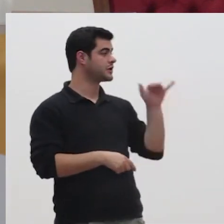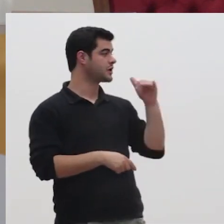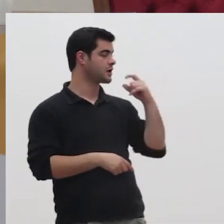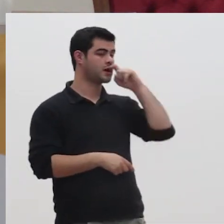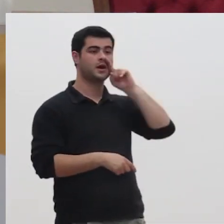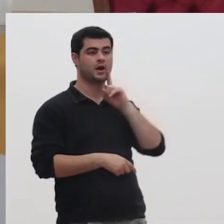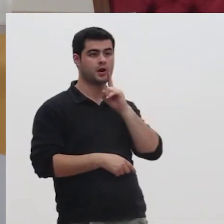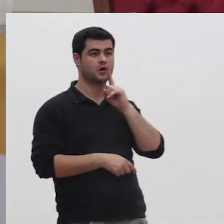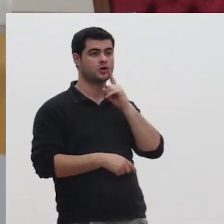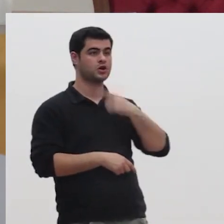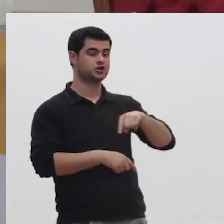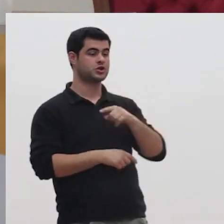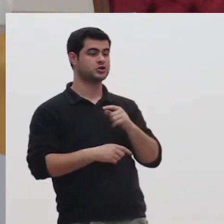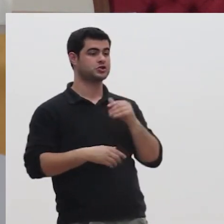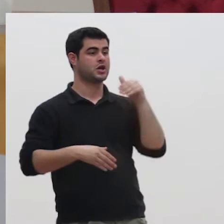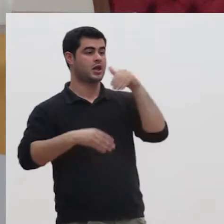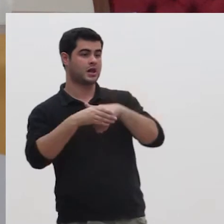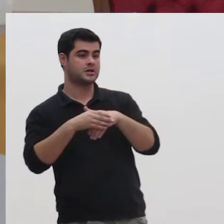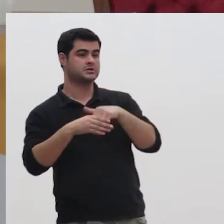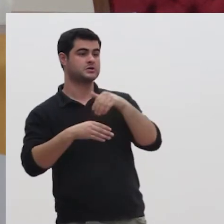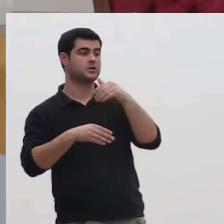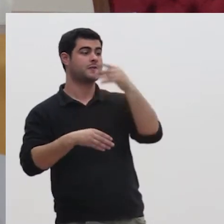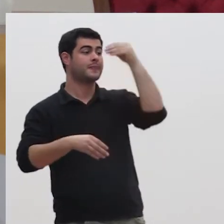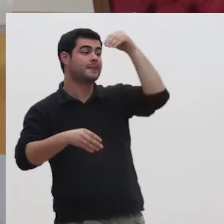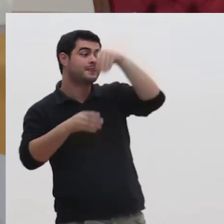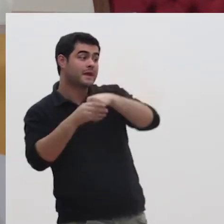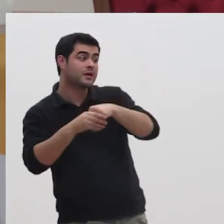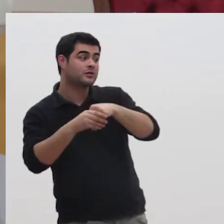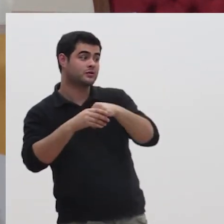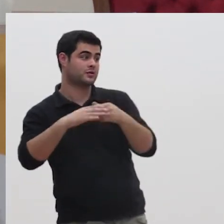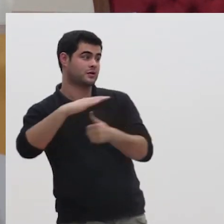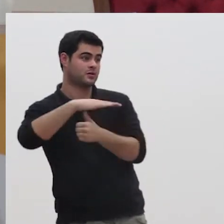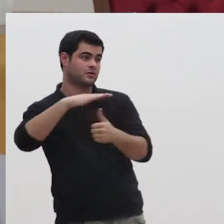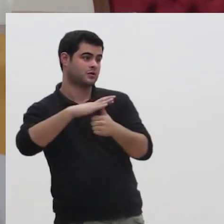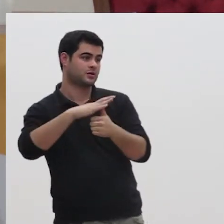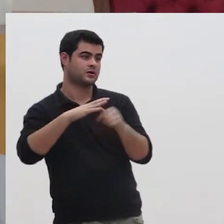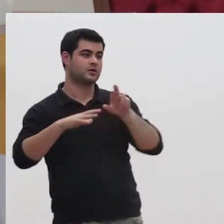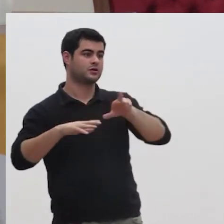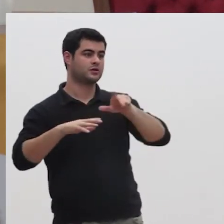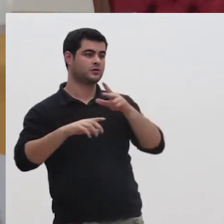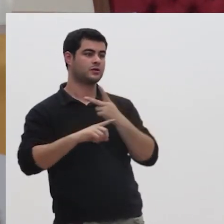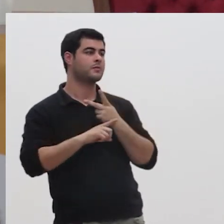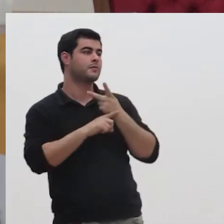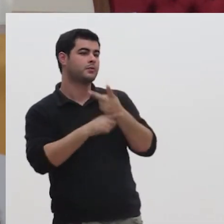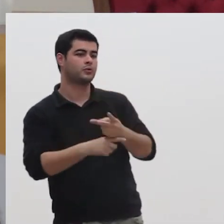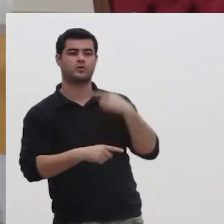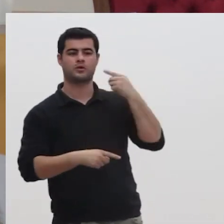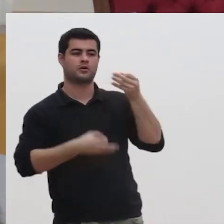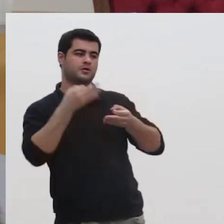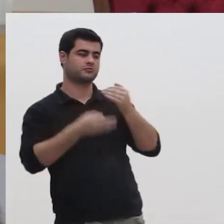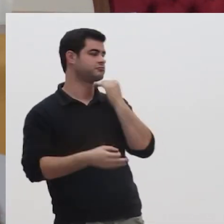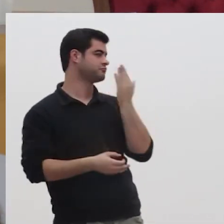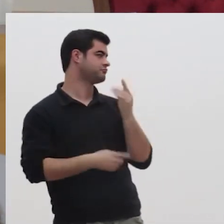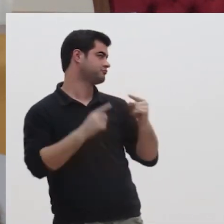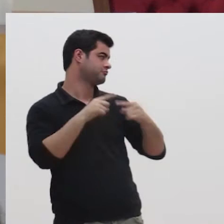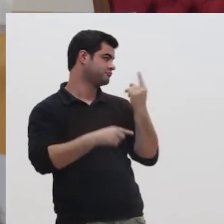eleição para a reitoria e nós temos que ter capacidade de gestão. Não é uma eleição para a procuradoria da universidade.